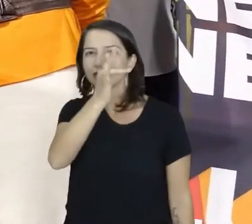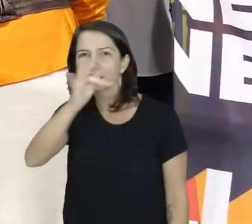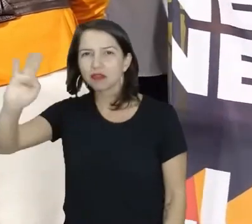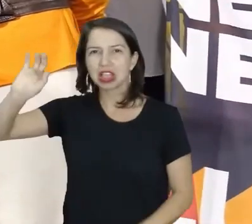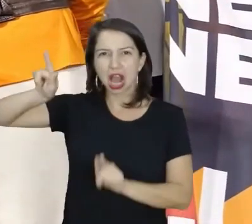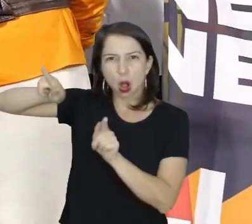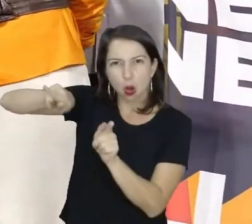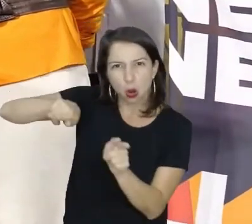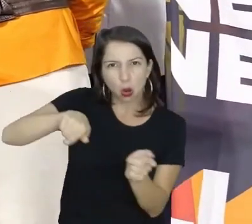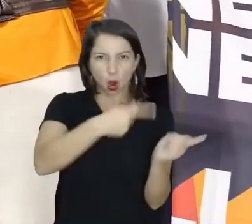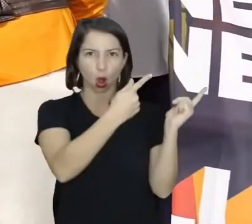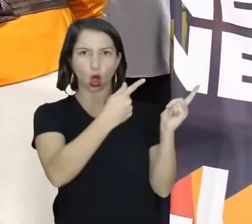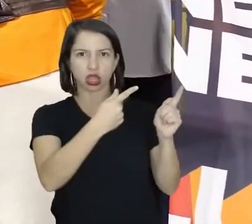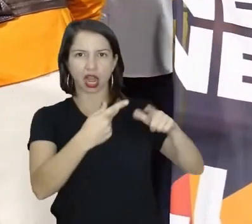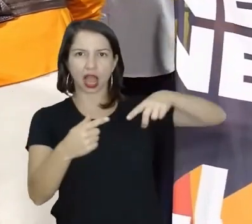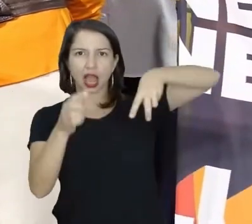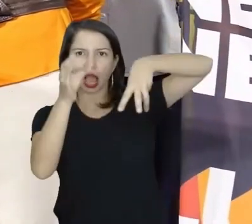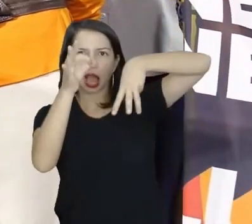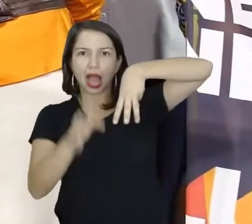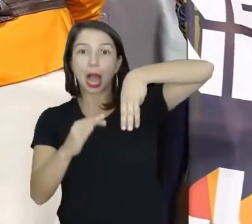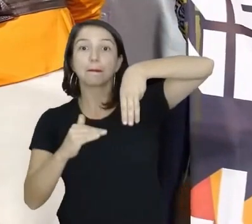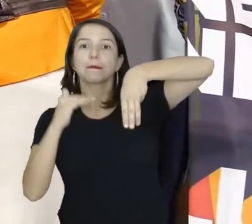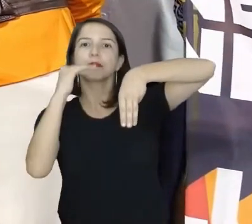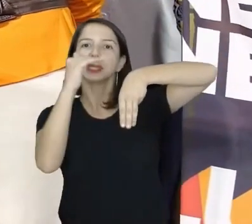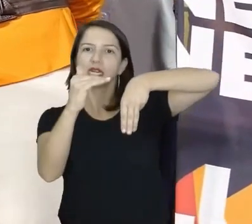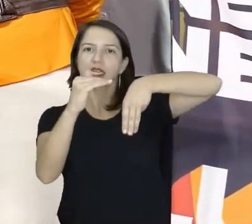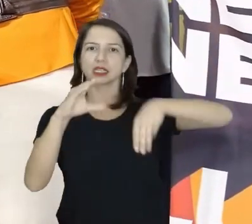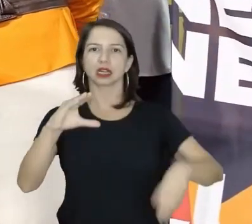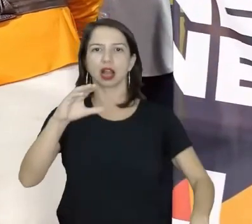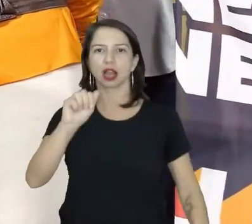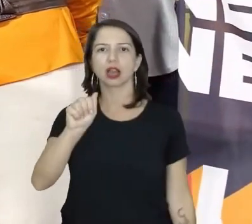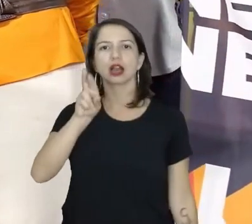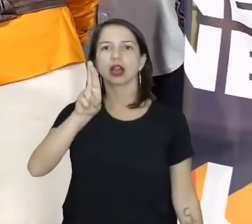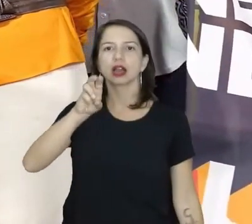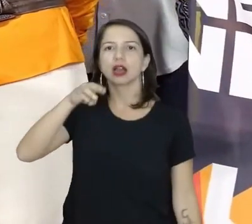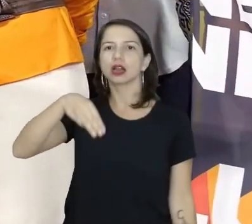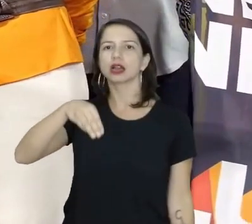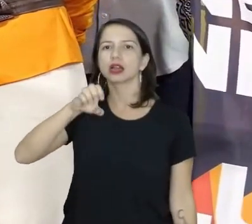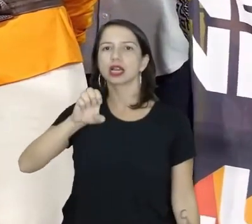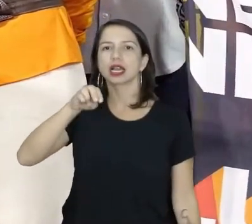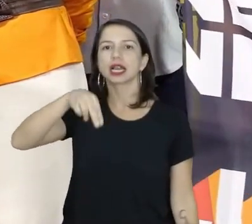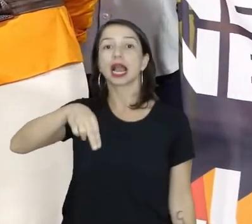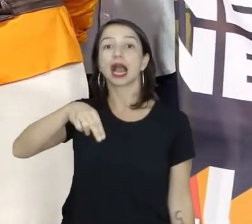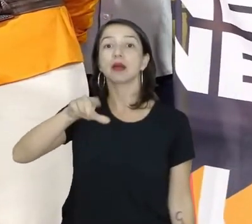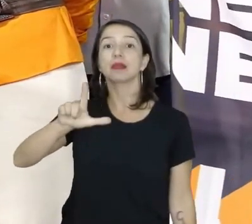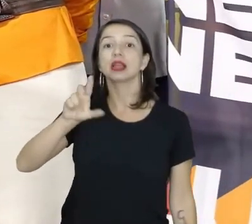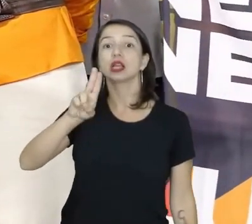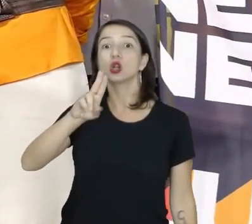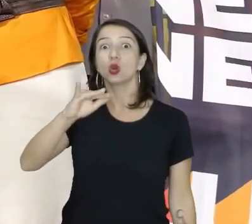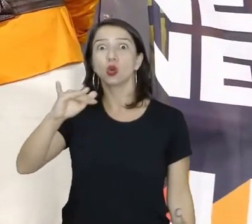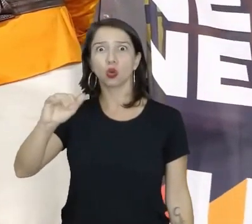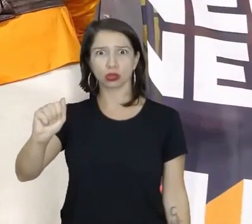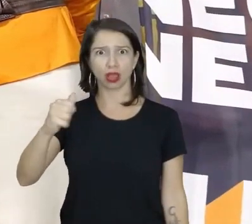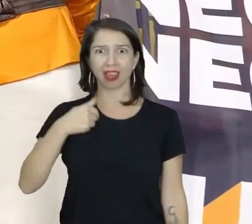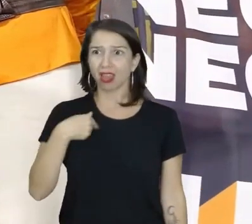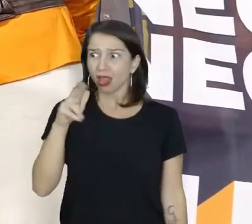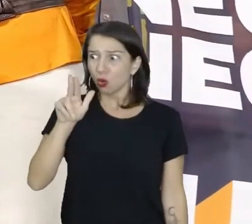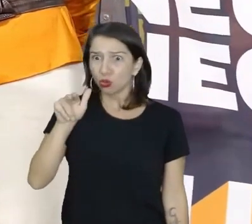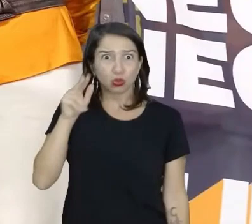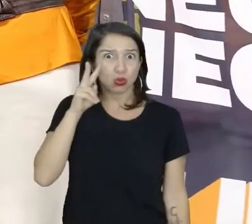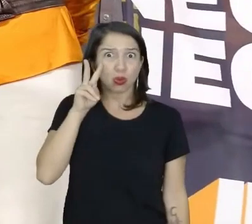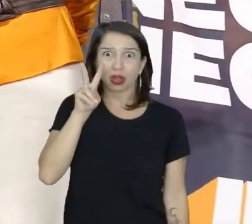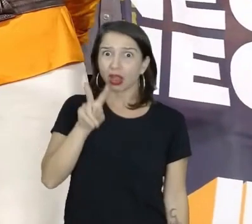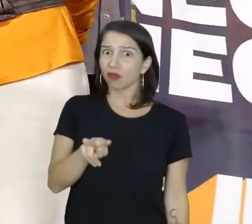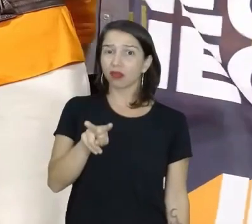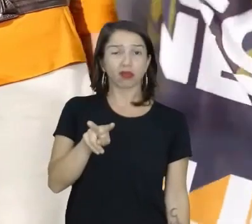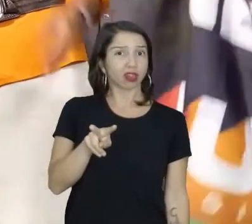Carmen Lúcia, como eu nunca tinha visto. É caso de determinar a prisão, ele tem que voltar